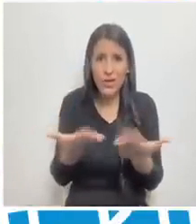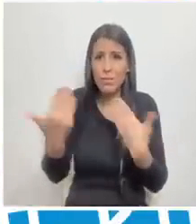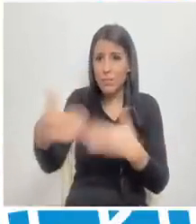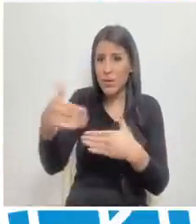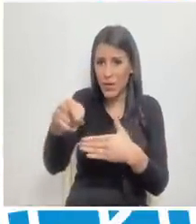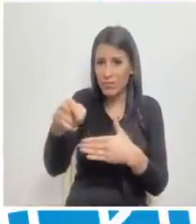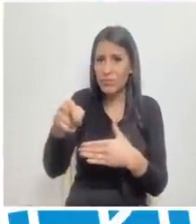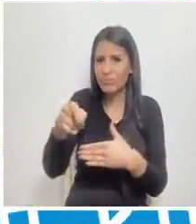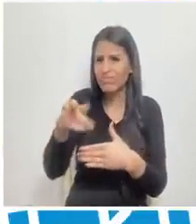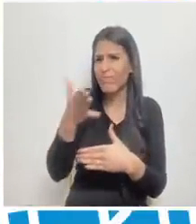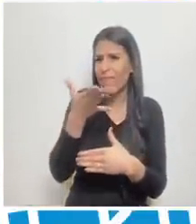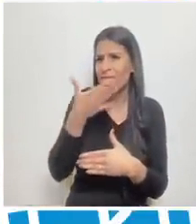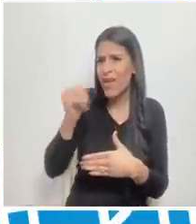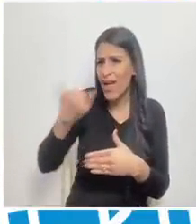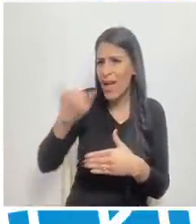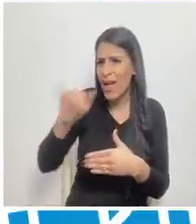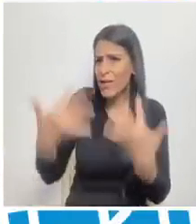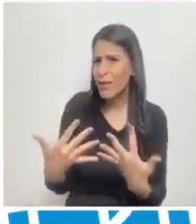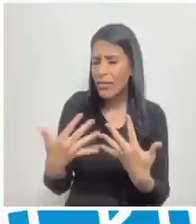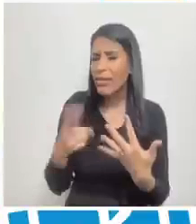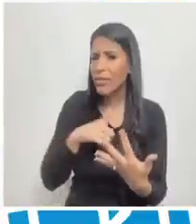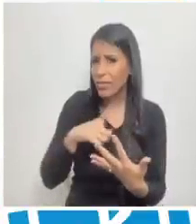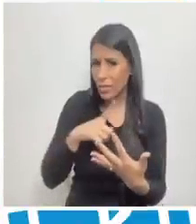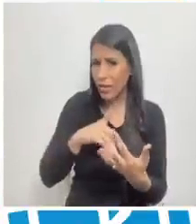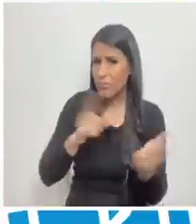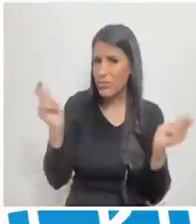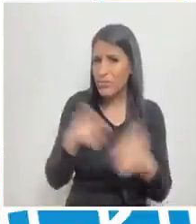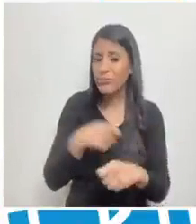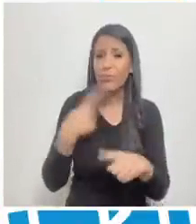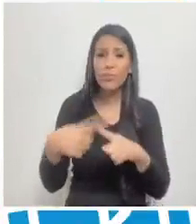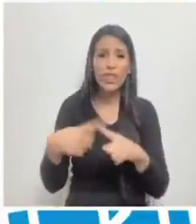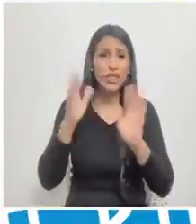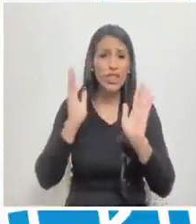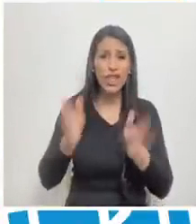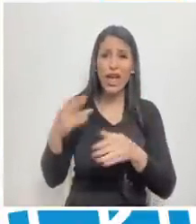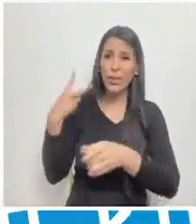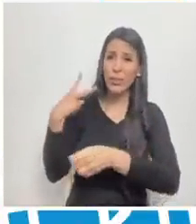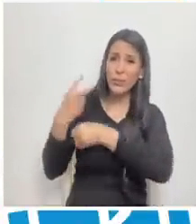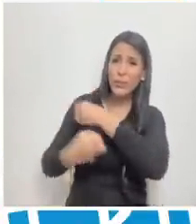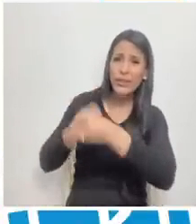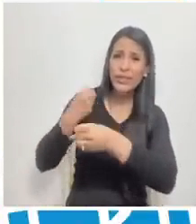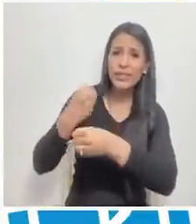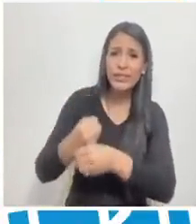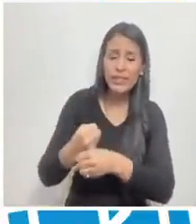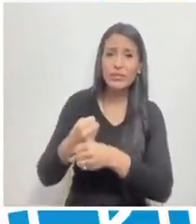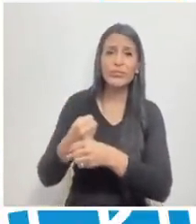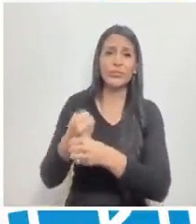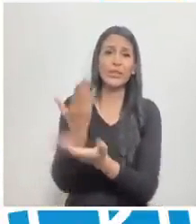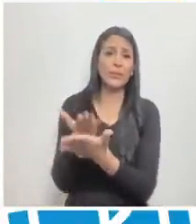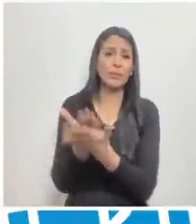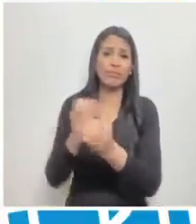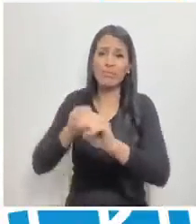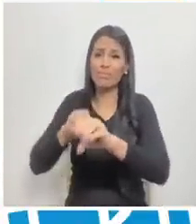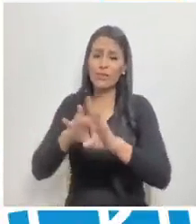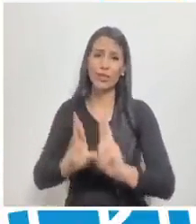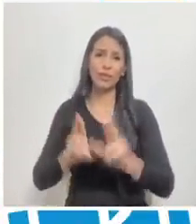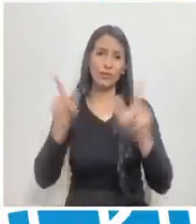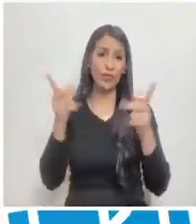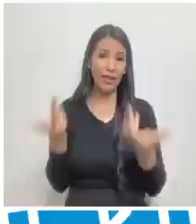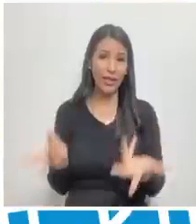gente teve 2 anos de interrupção, de mudança de forma de ensino, né? Mas a gente não descarta, né,